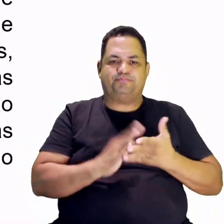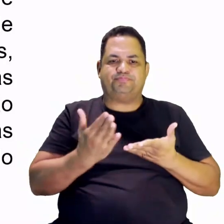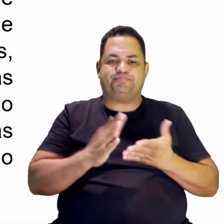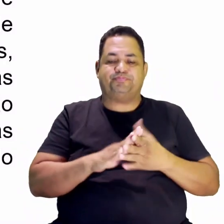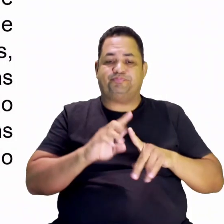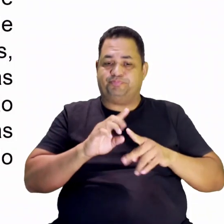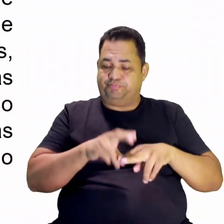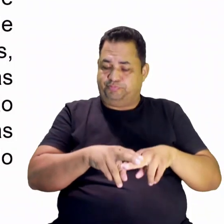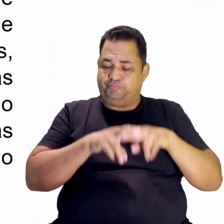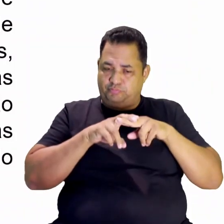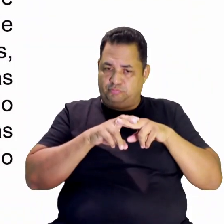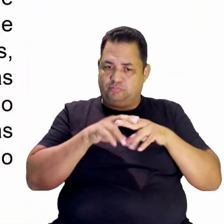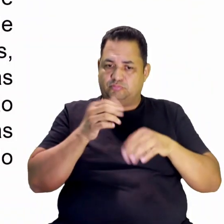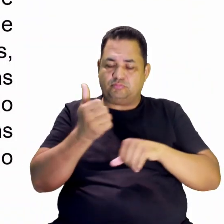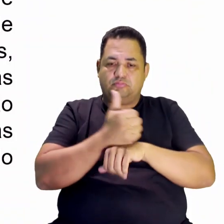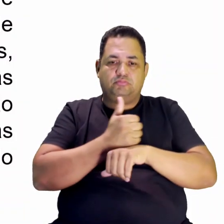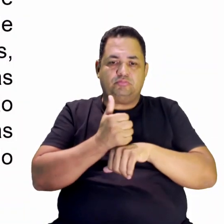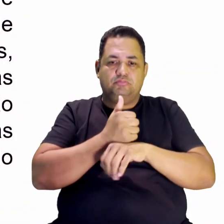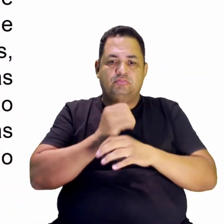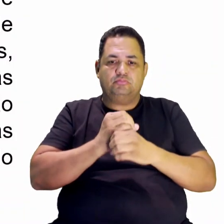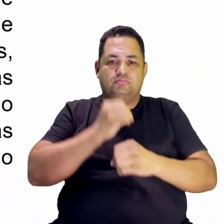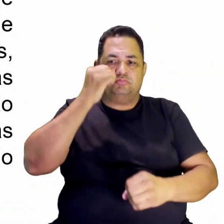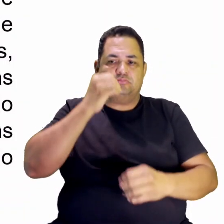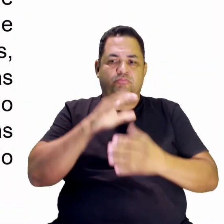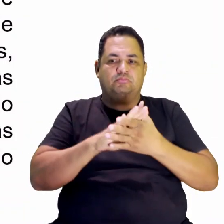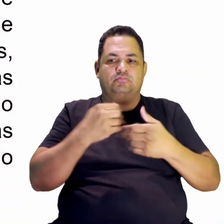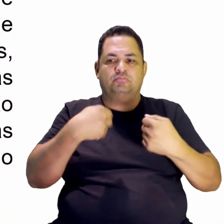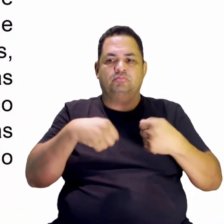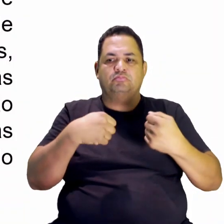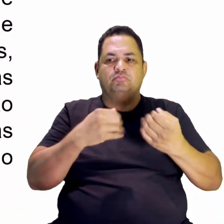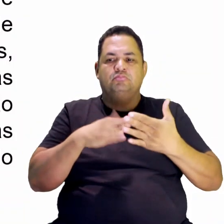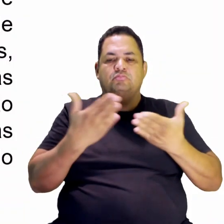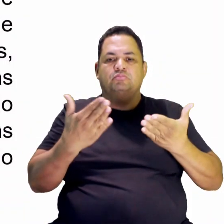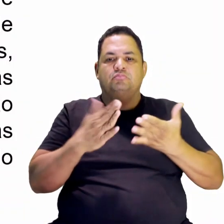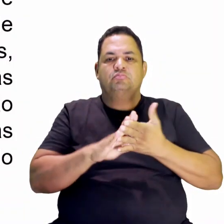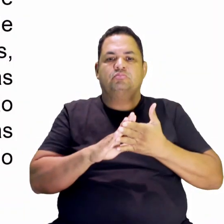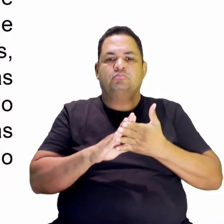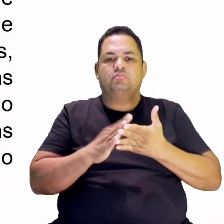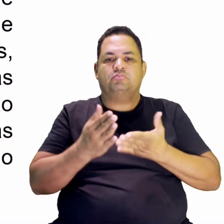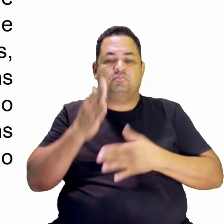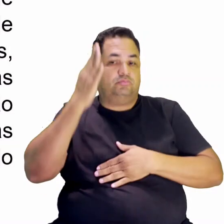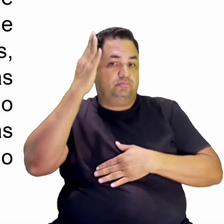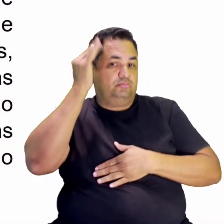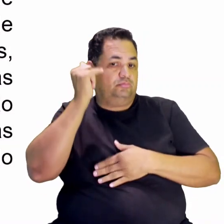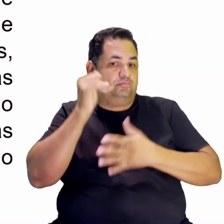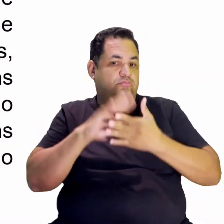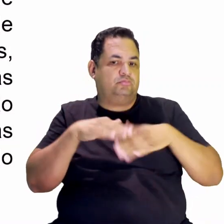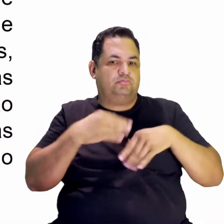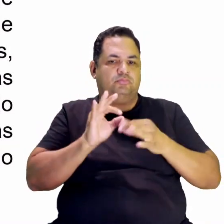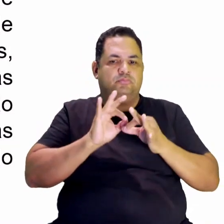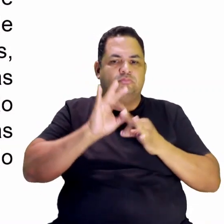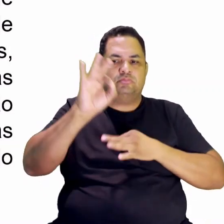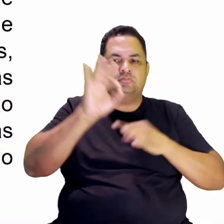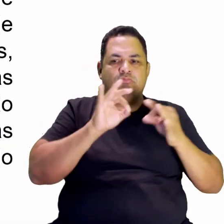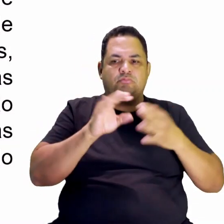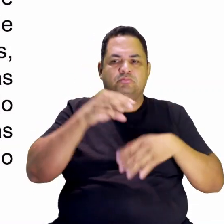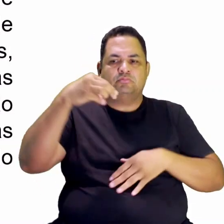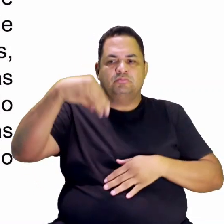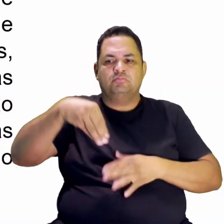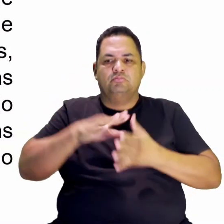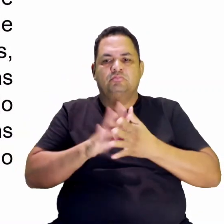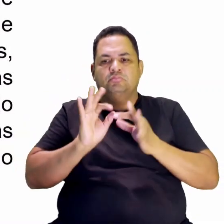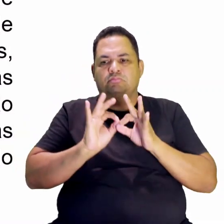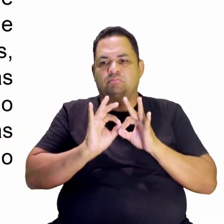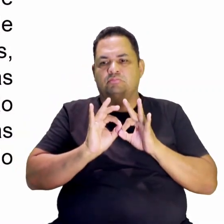tomar cuidado na hora de elaborar, porque tem que dizer o ângulo que é essa rampa e quantos metros ela vai precisar, olha aí a